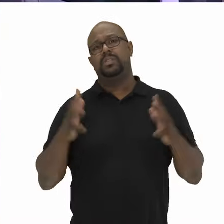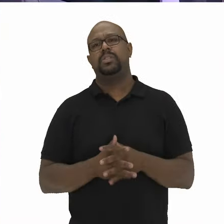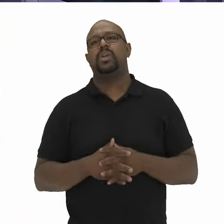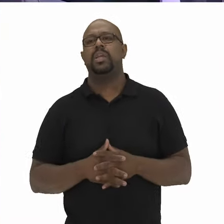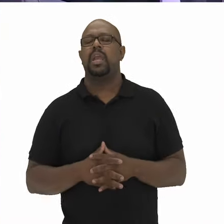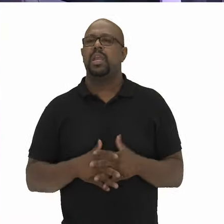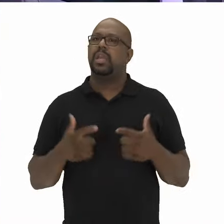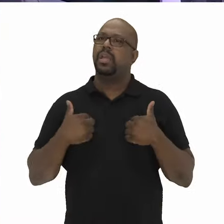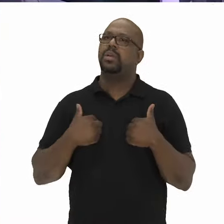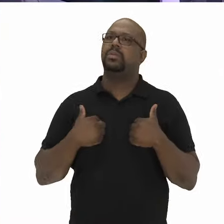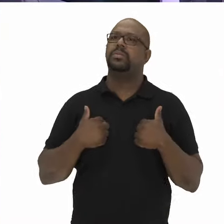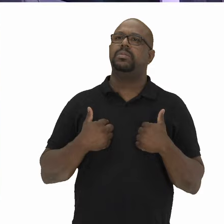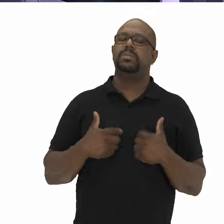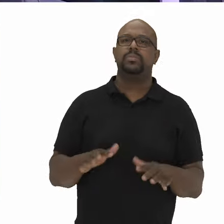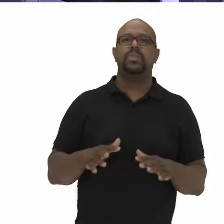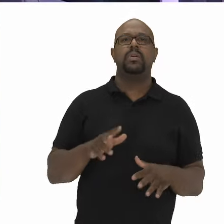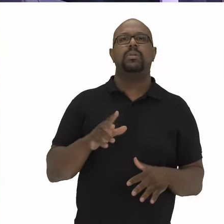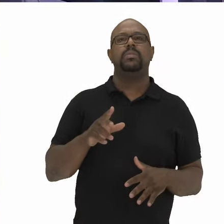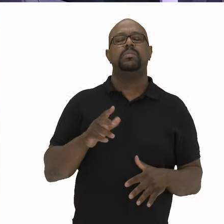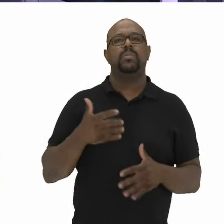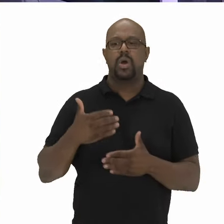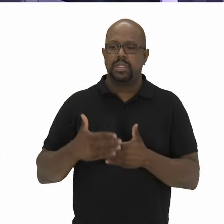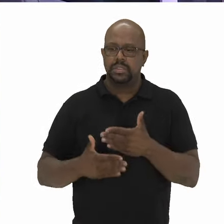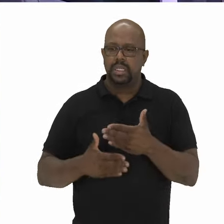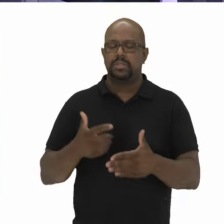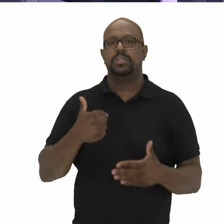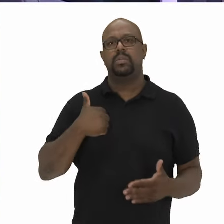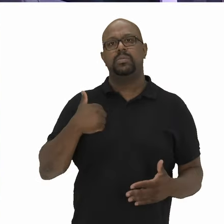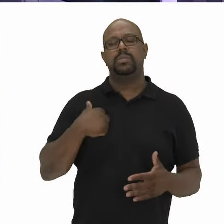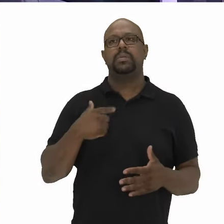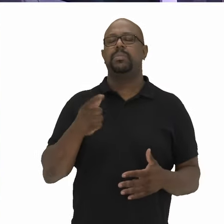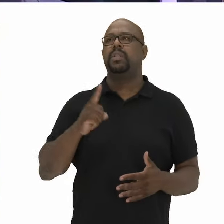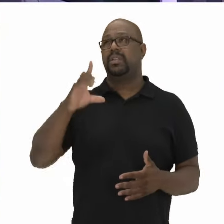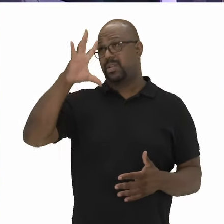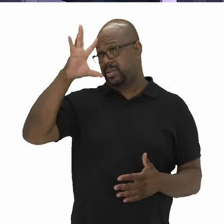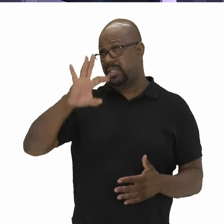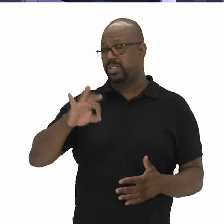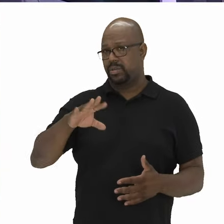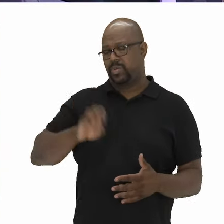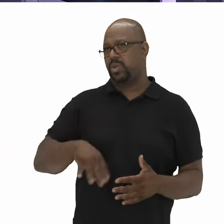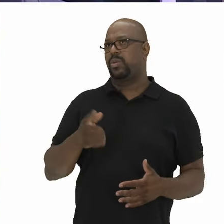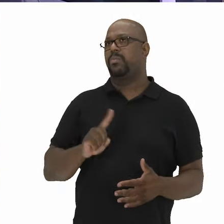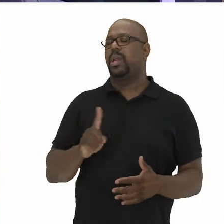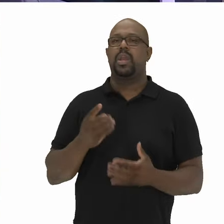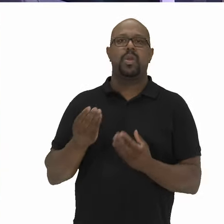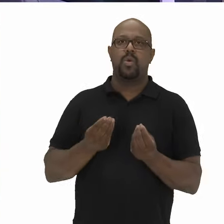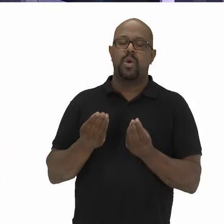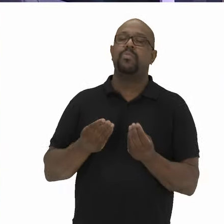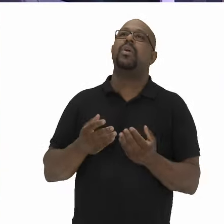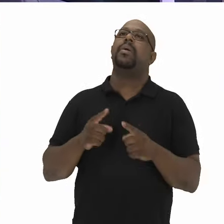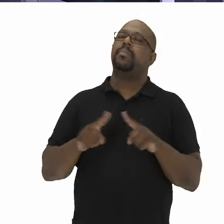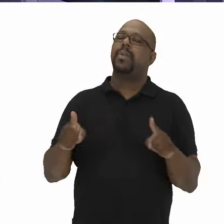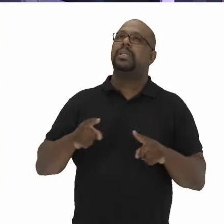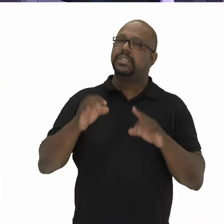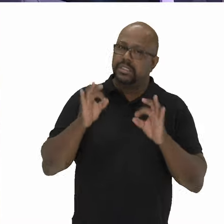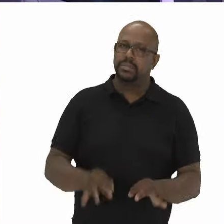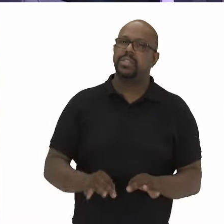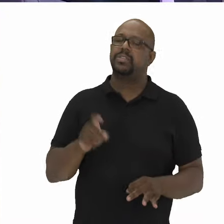mesmo né só que aí eu foi um processo que eu também não entendi muito bem como